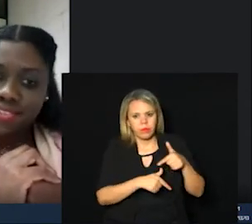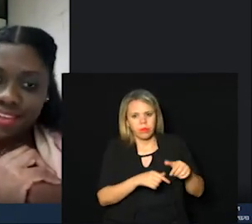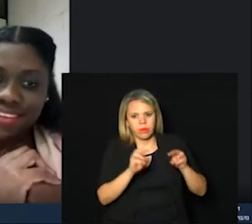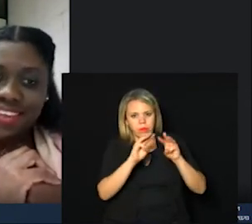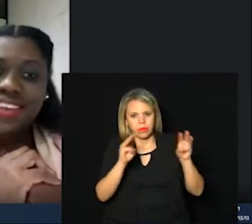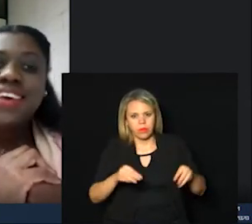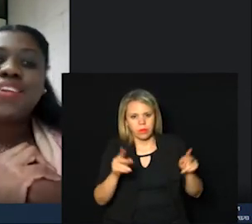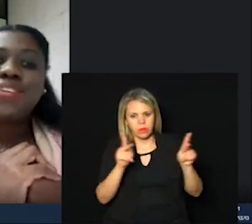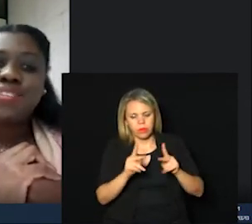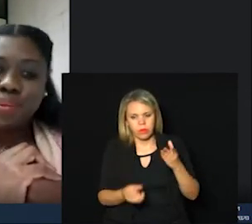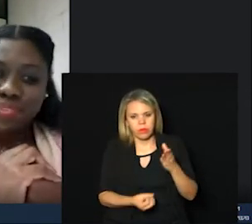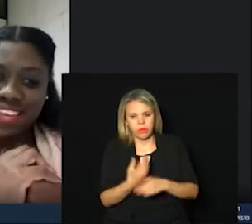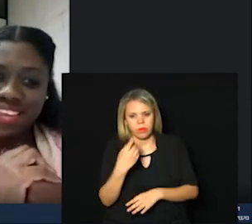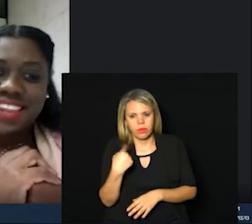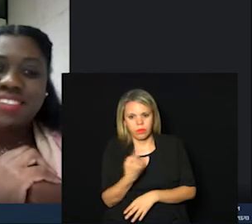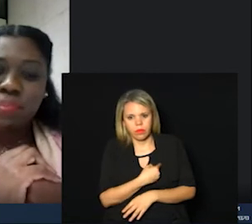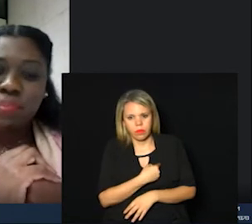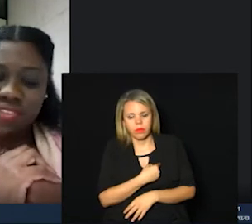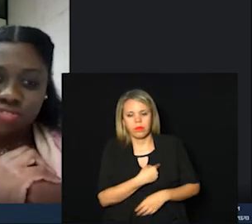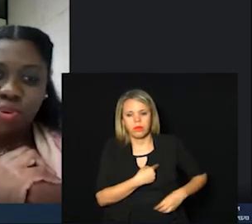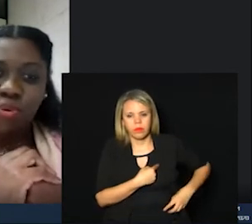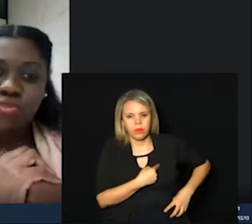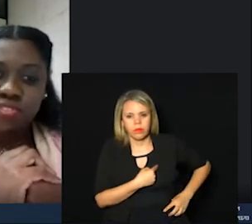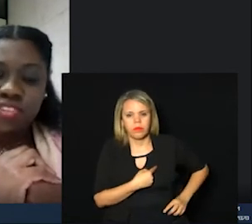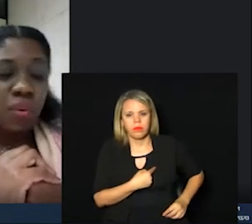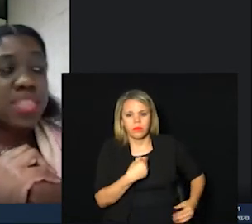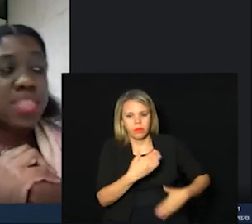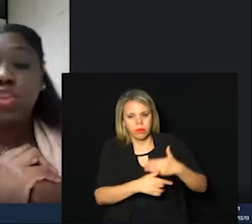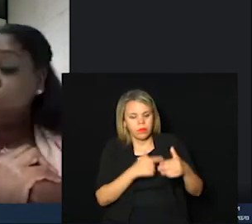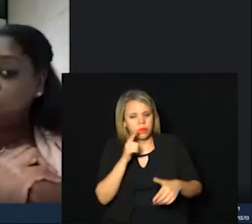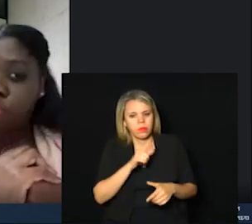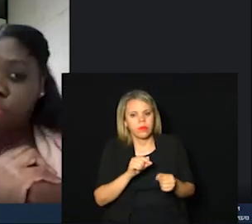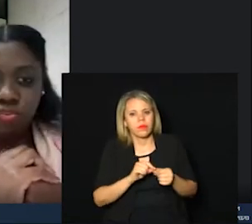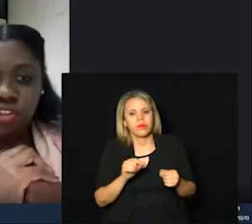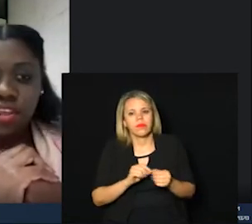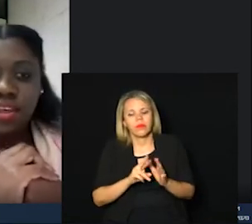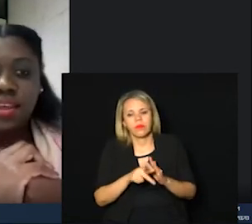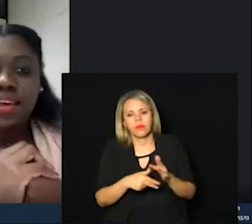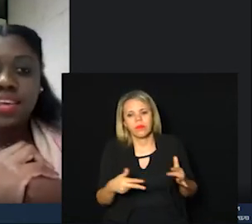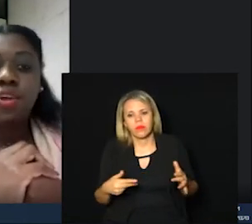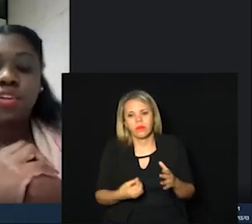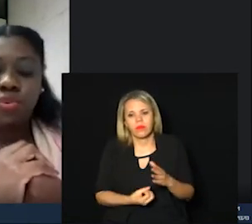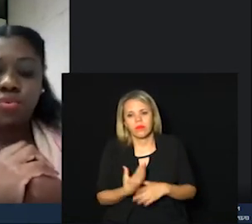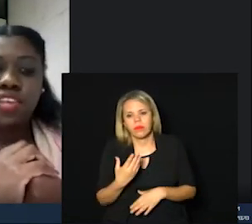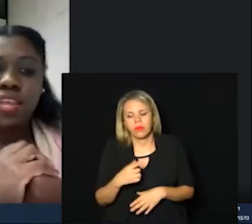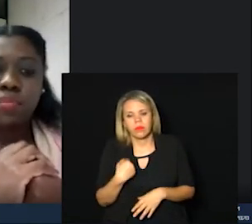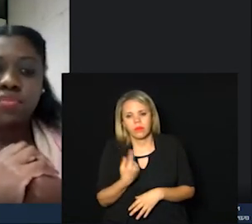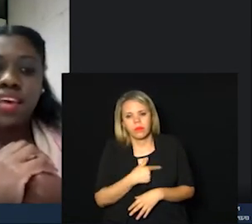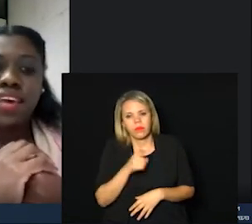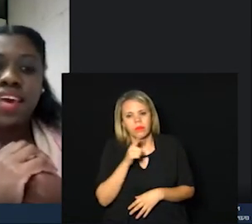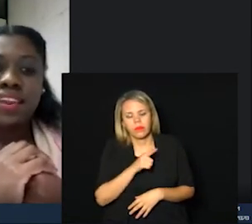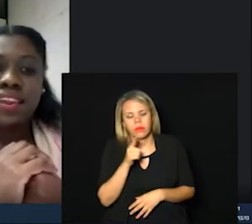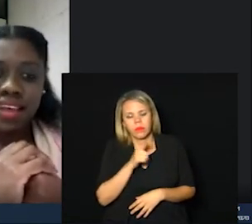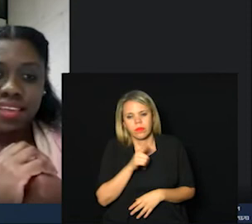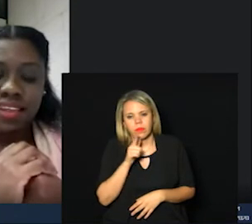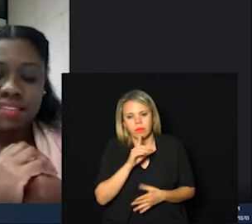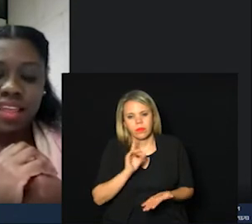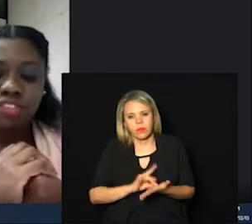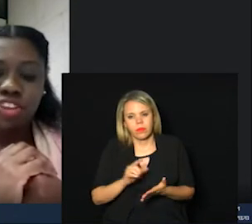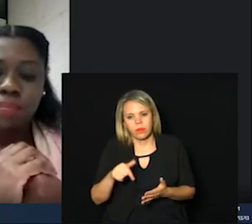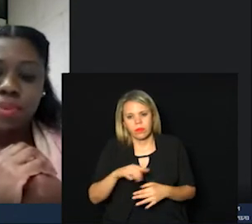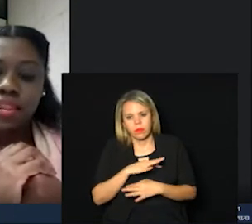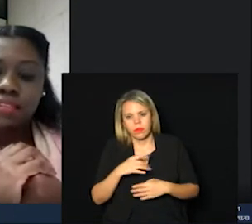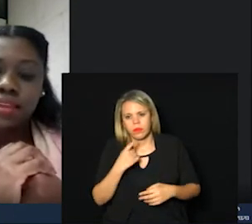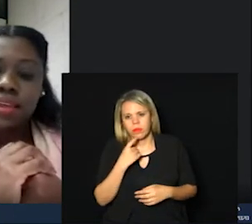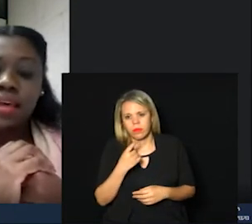vai sair, nós estamos aí nesse processo de construção e tantos outros que nós conseguimos realizar aqui na cidade